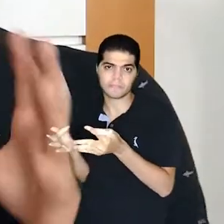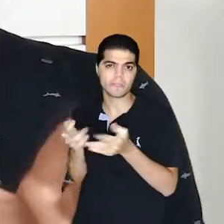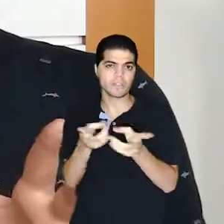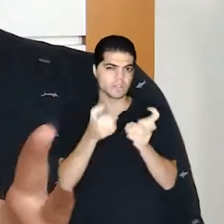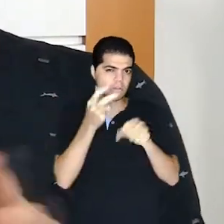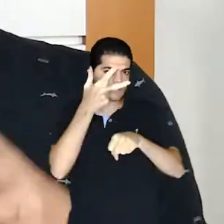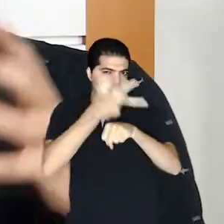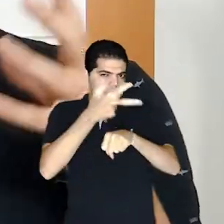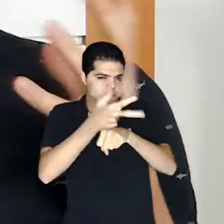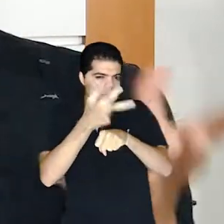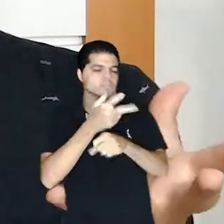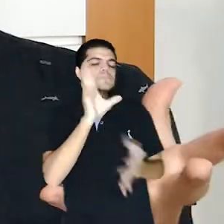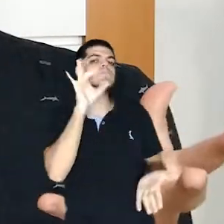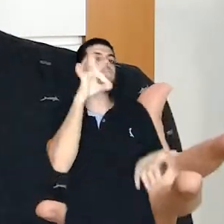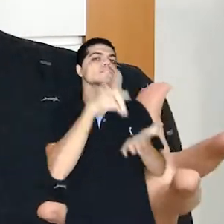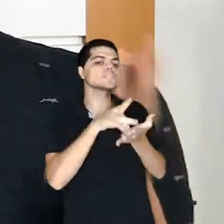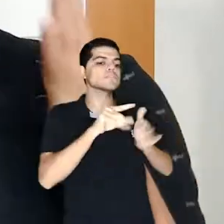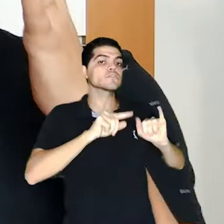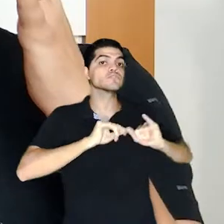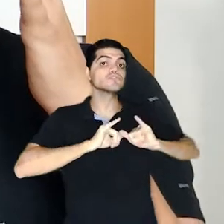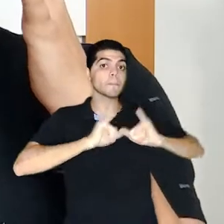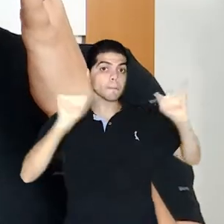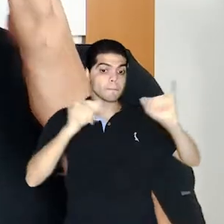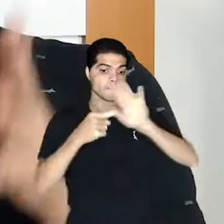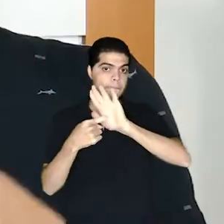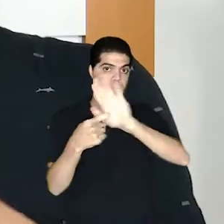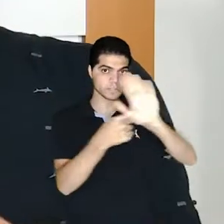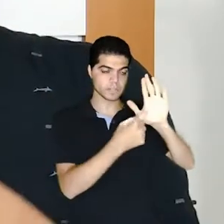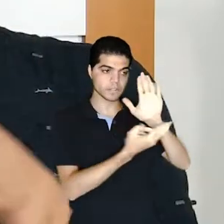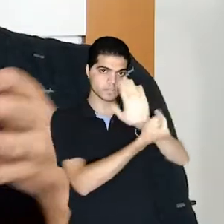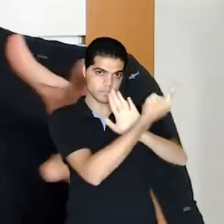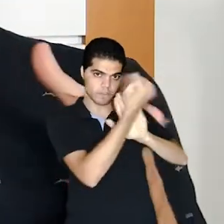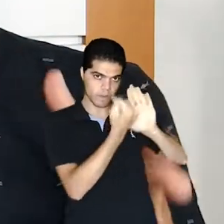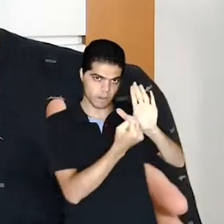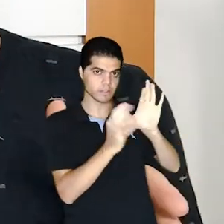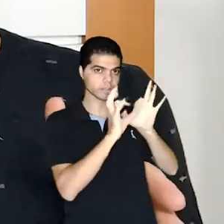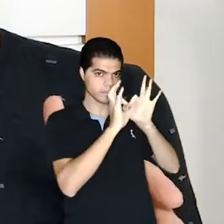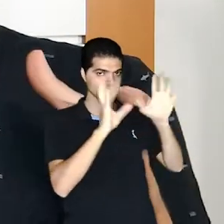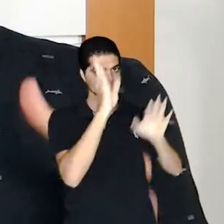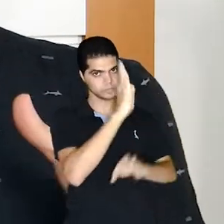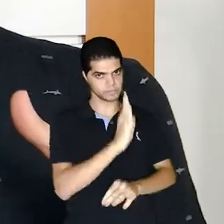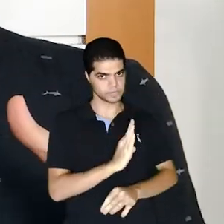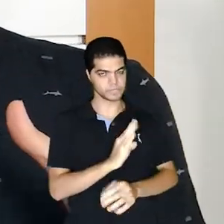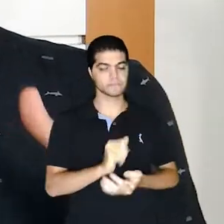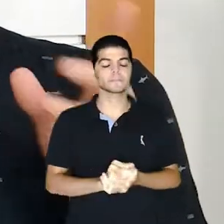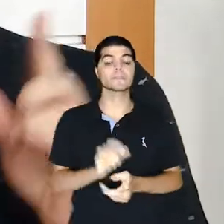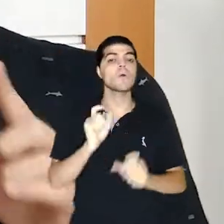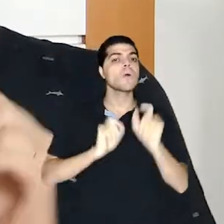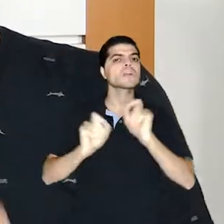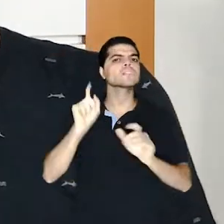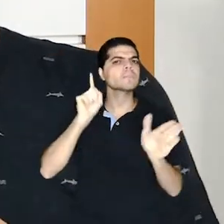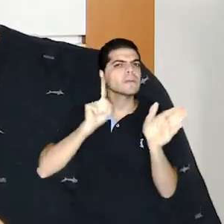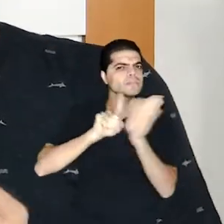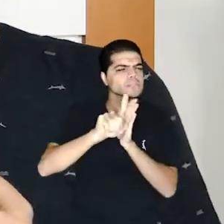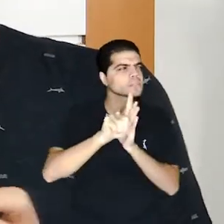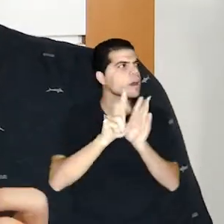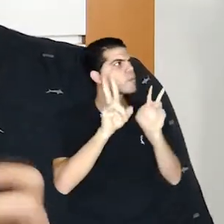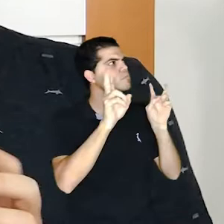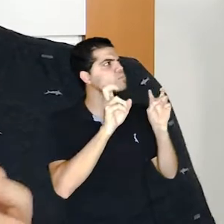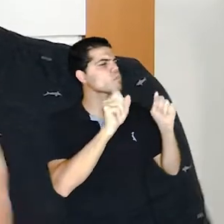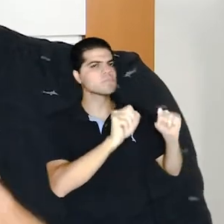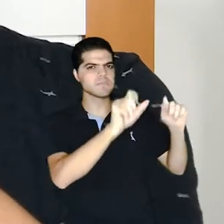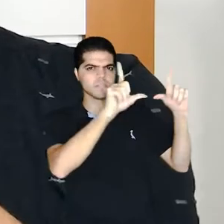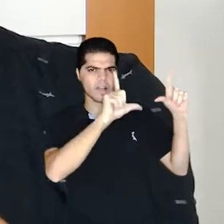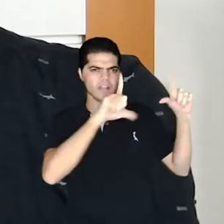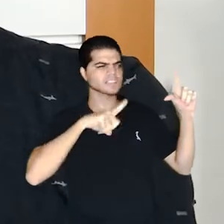um vídeo específico sobre as imagens da independência do Brasil, então eu não vou ficar muito tempo nesse quadro. Mas vamos perguntar a partir dele. Por que que